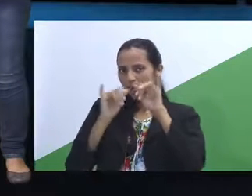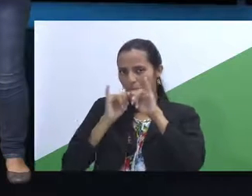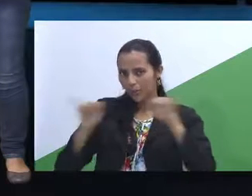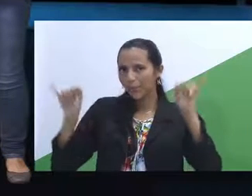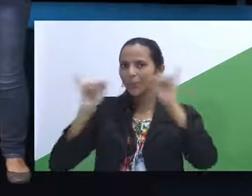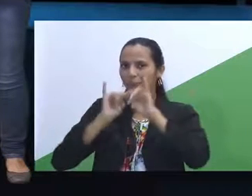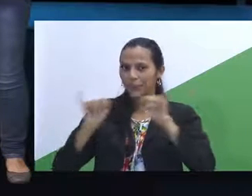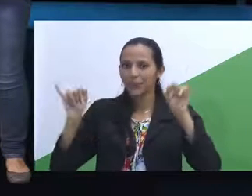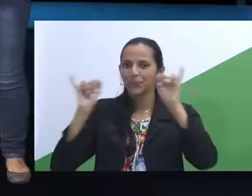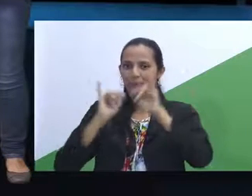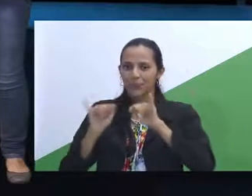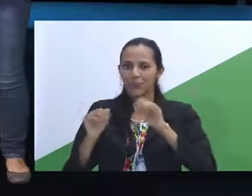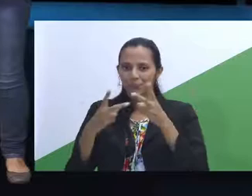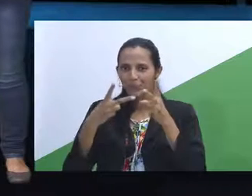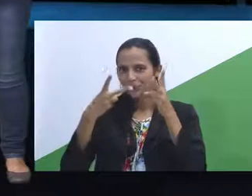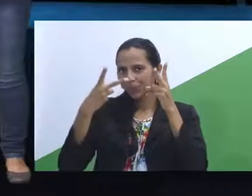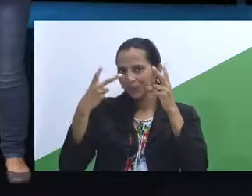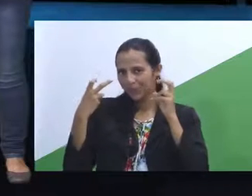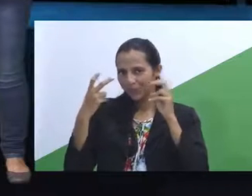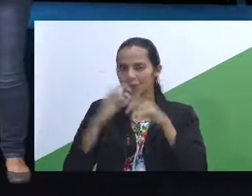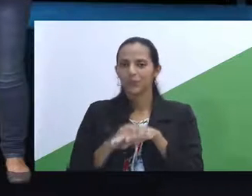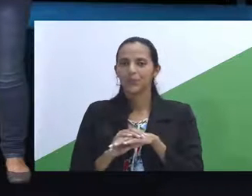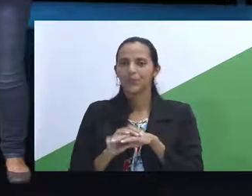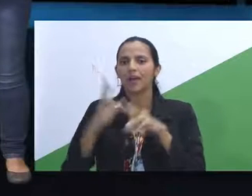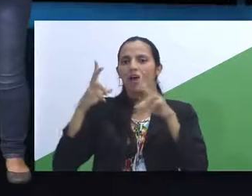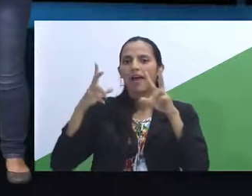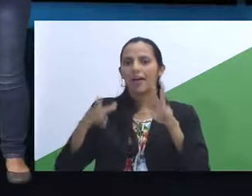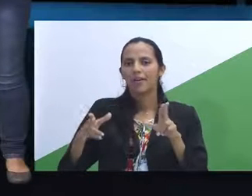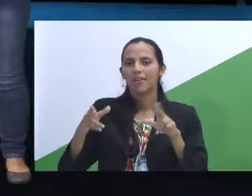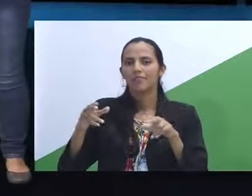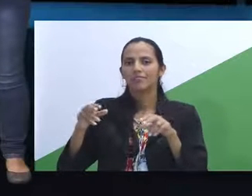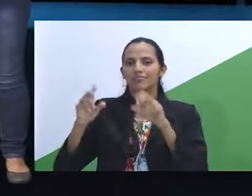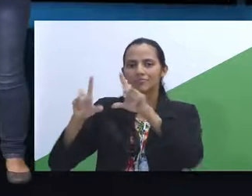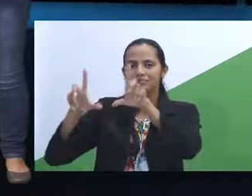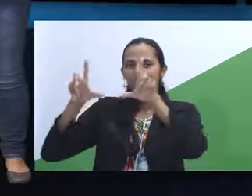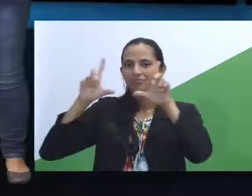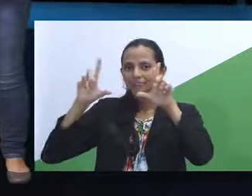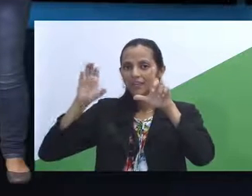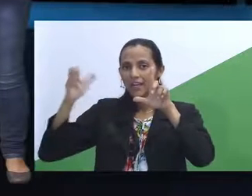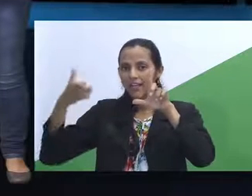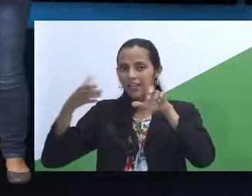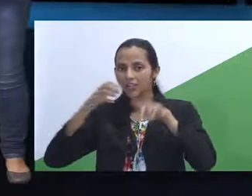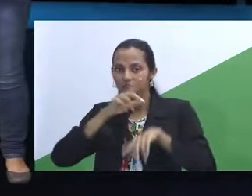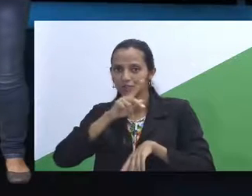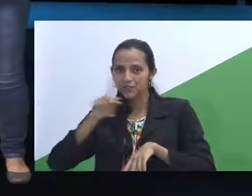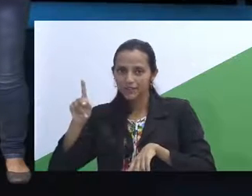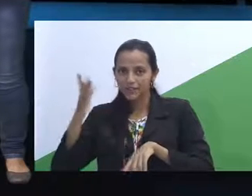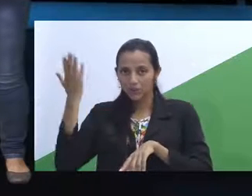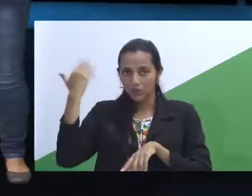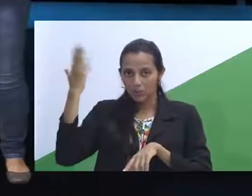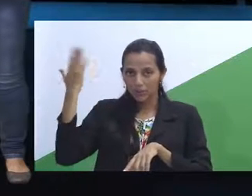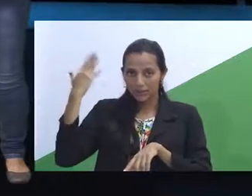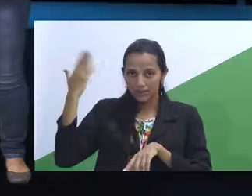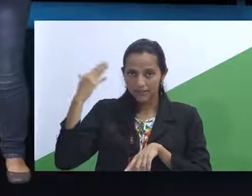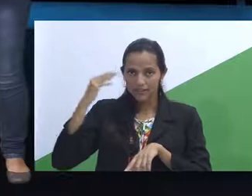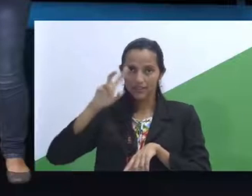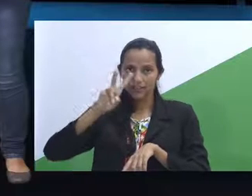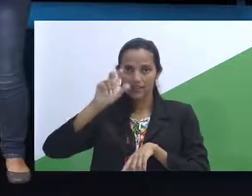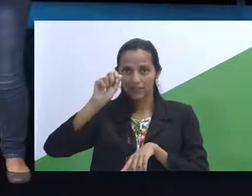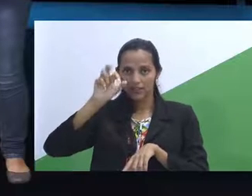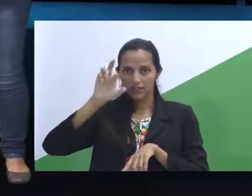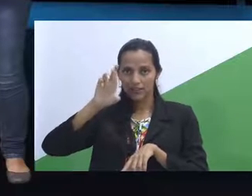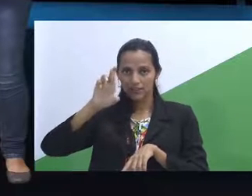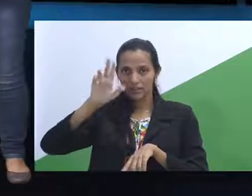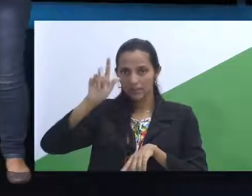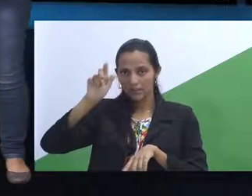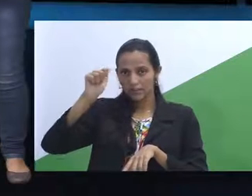né, onde a gente vai ver, olha só, uma homenagem ao próprio presidente da República, Getúlio Vargas. Então, quer dizer, o DIP, ele